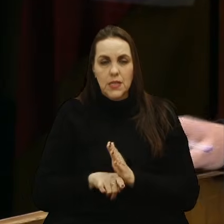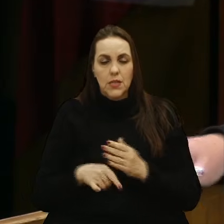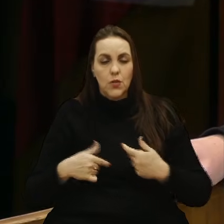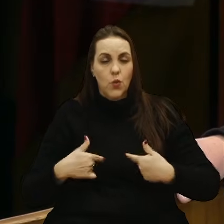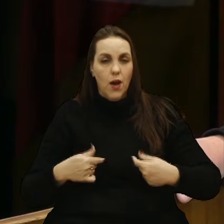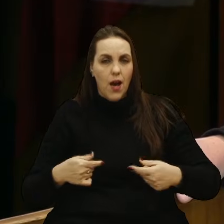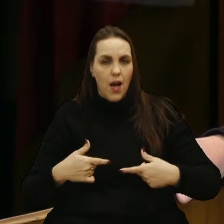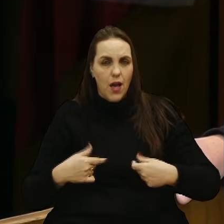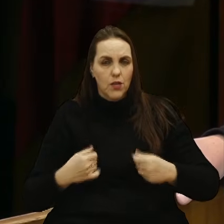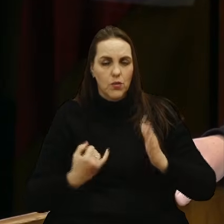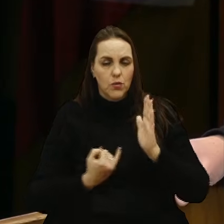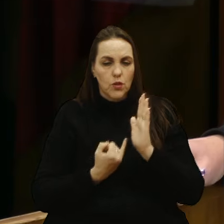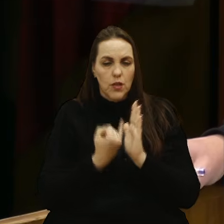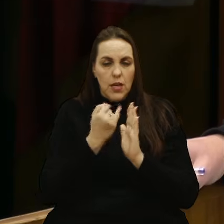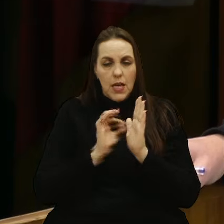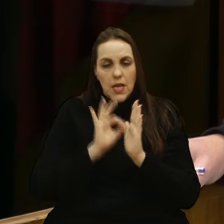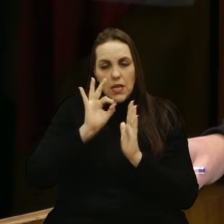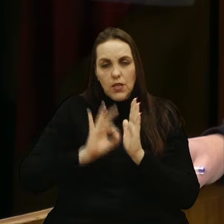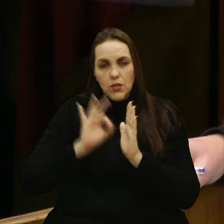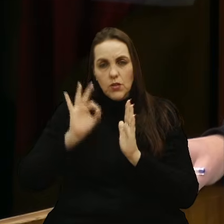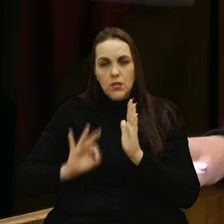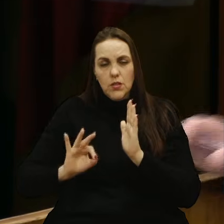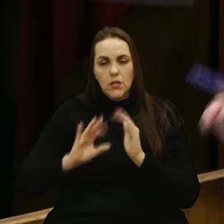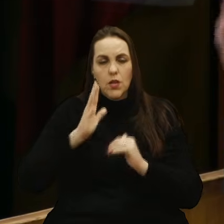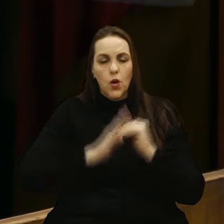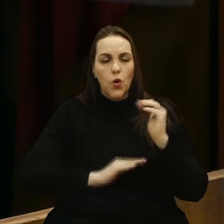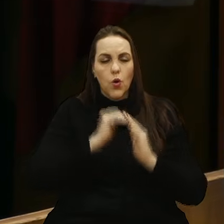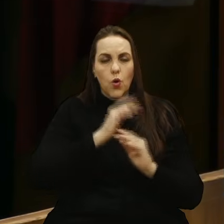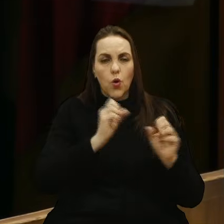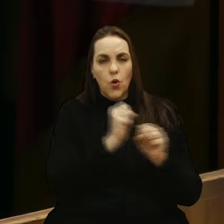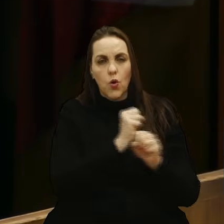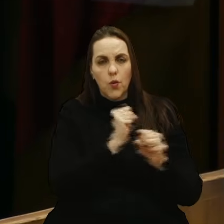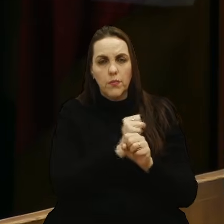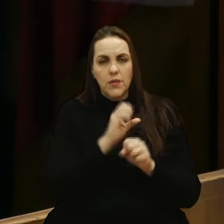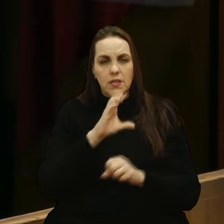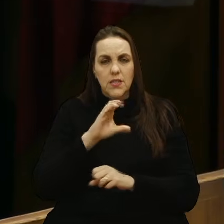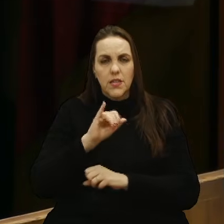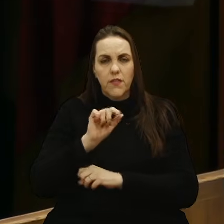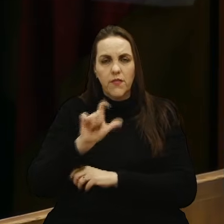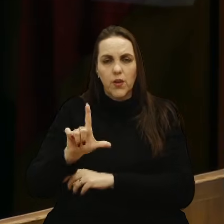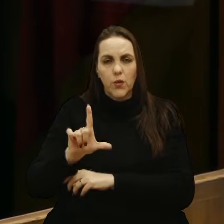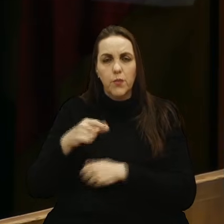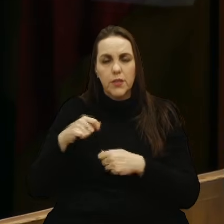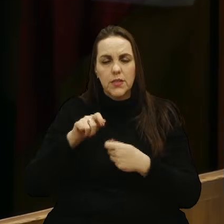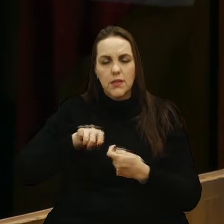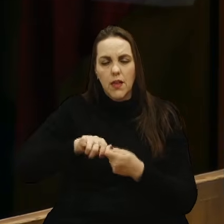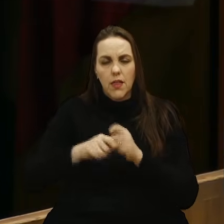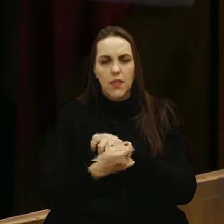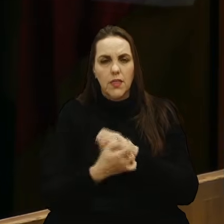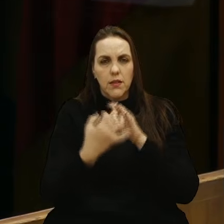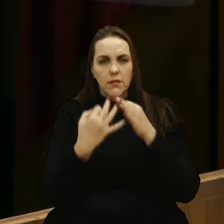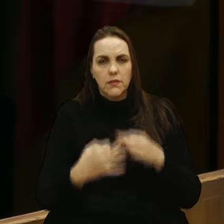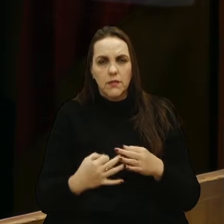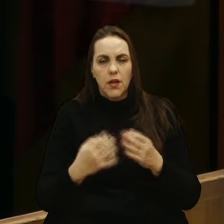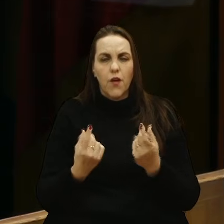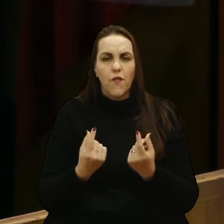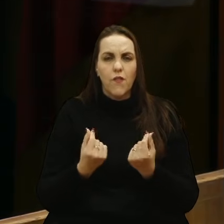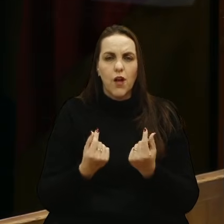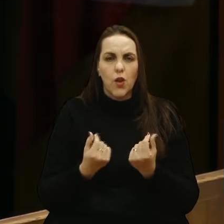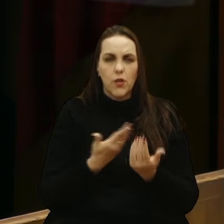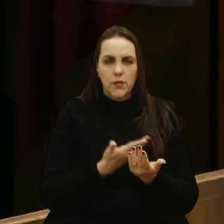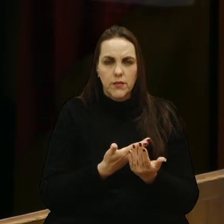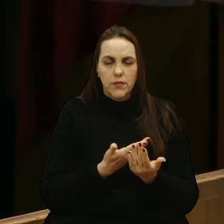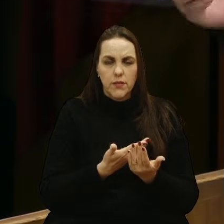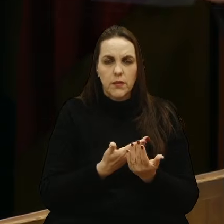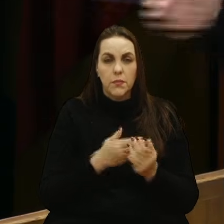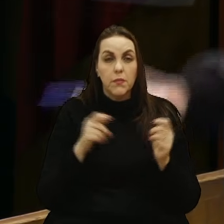de Índices de Construção Civil. Ela precisa estar adequada a esses valores para